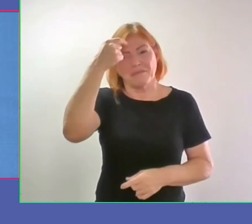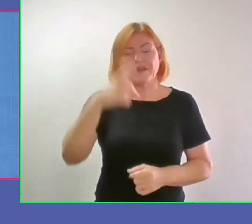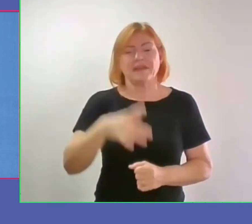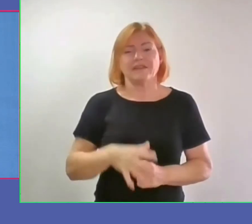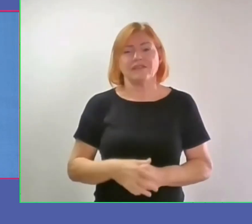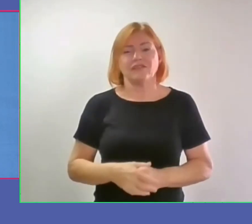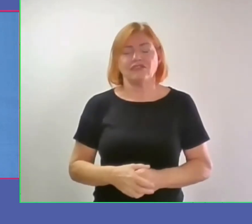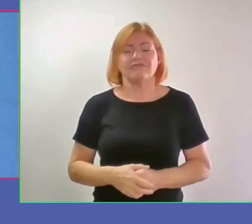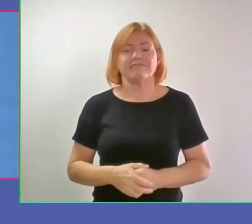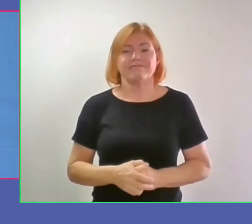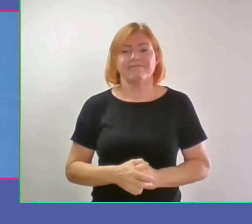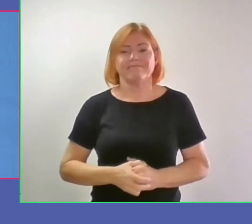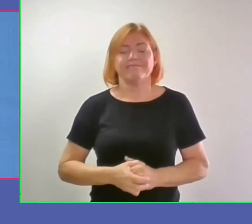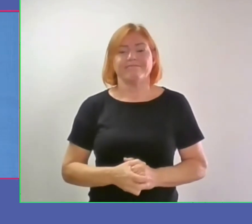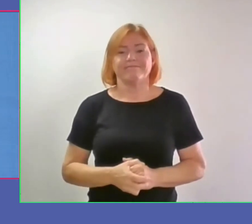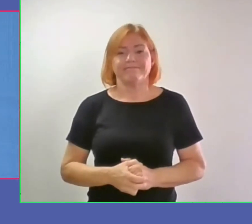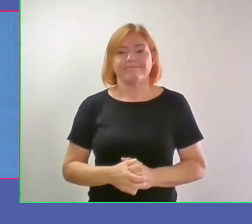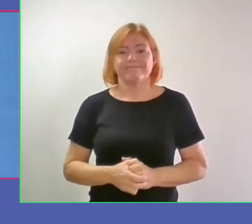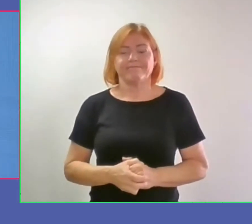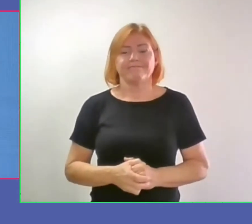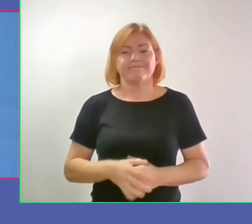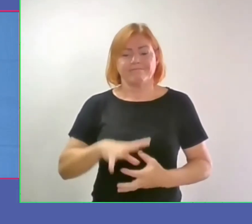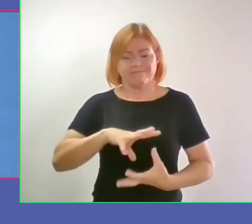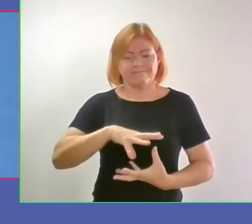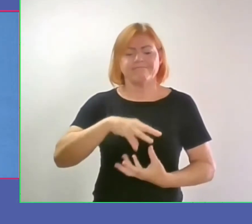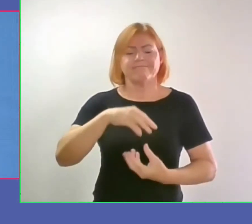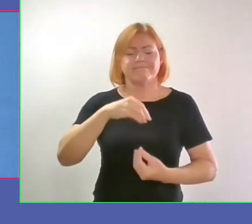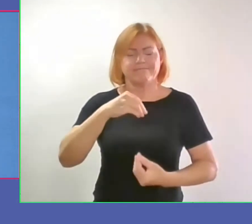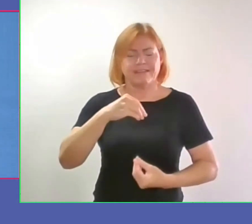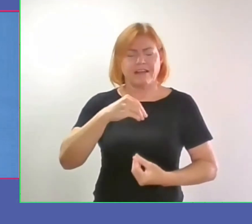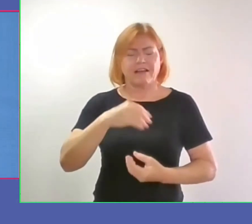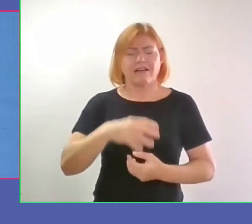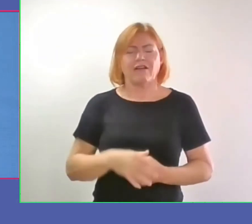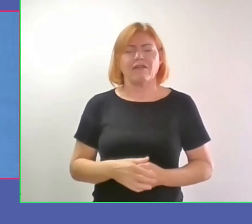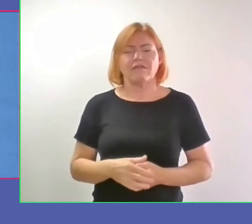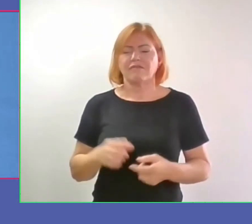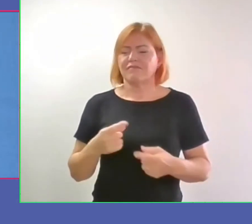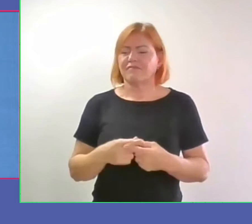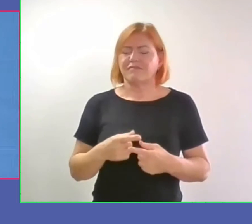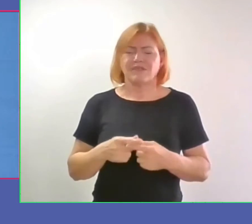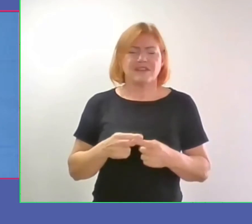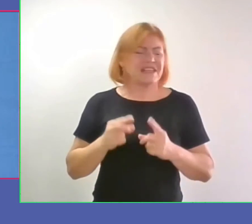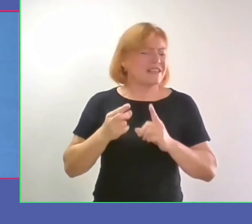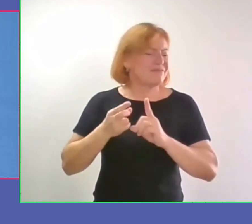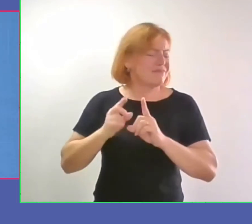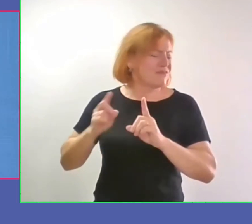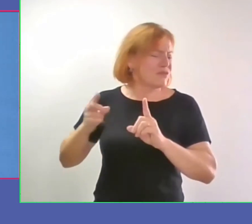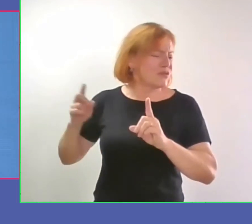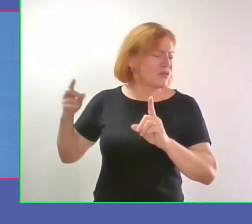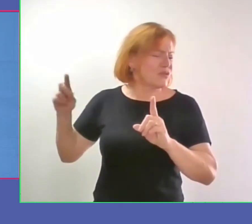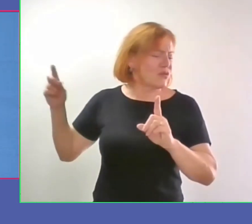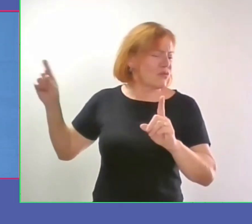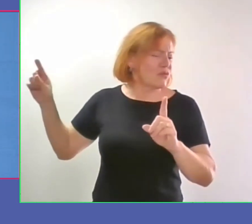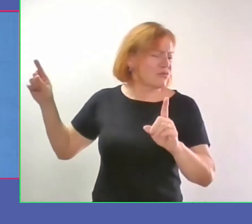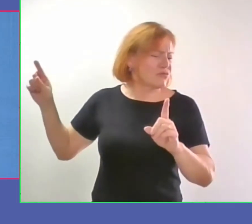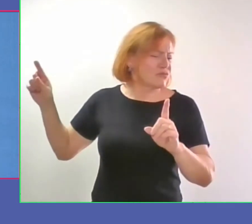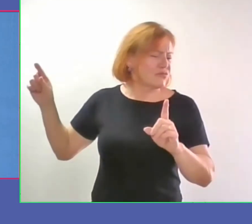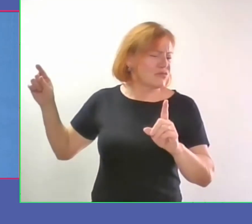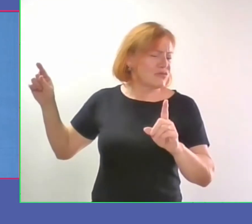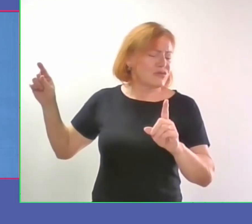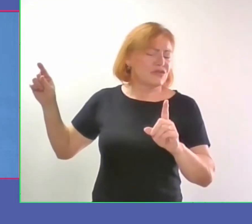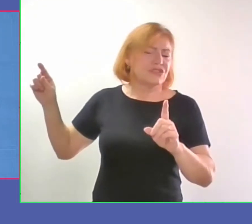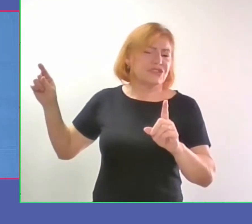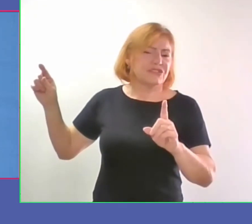estarmos longe do governo celestial, da presença de Deus. Nós caímos em toda sorte